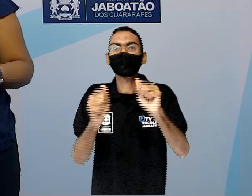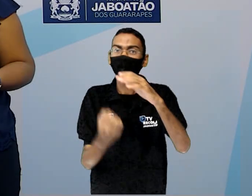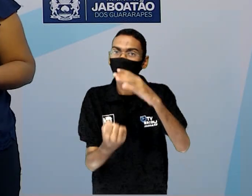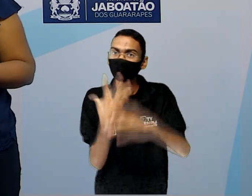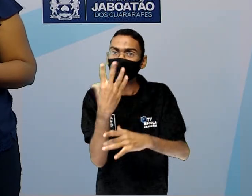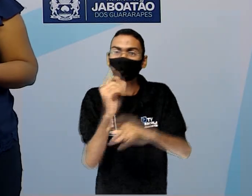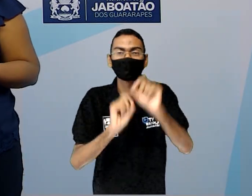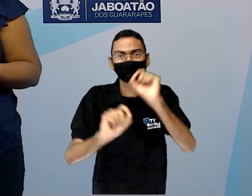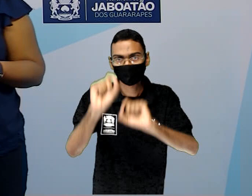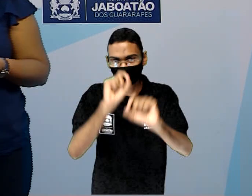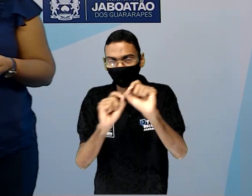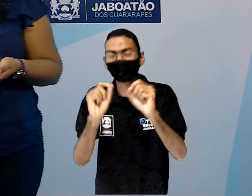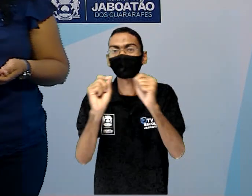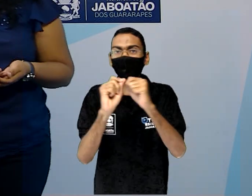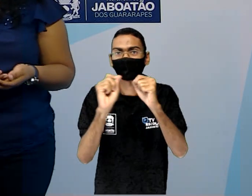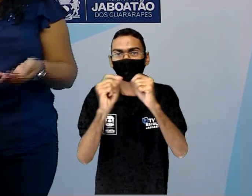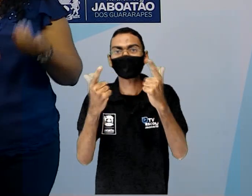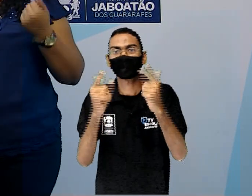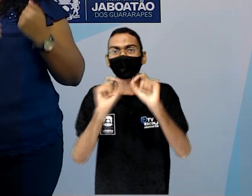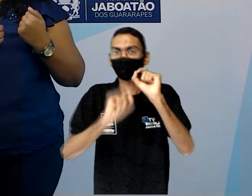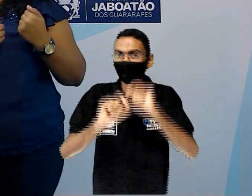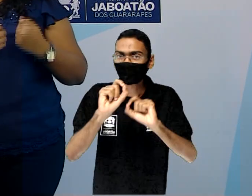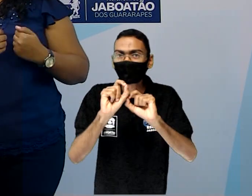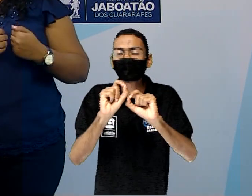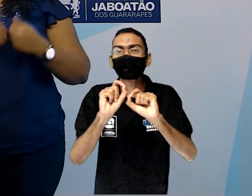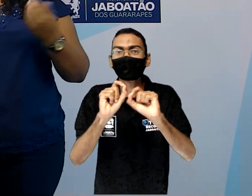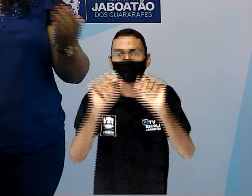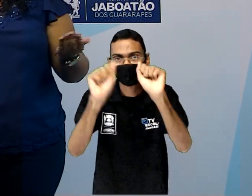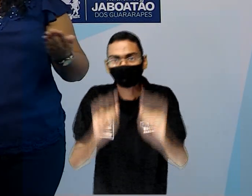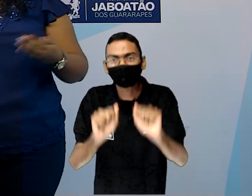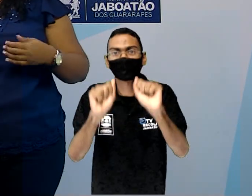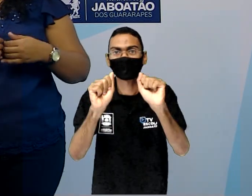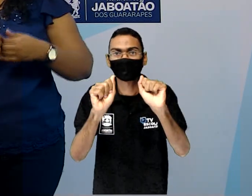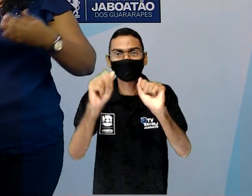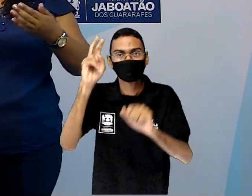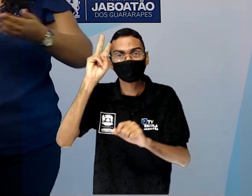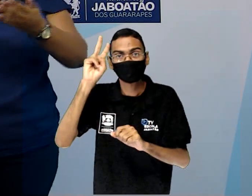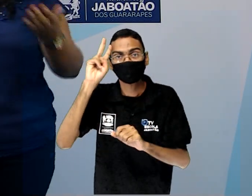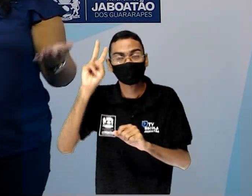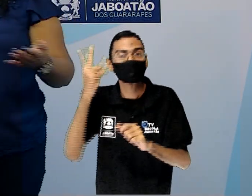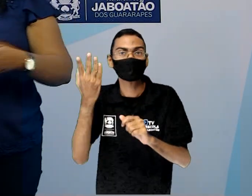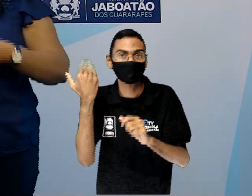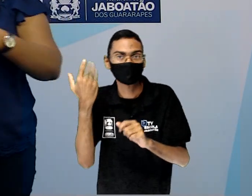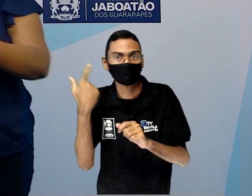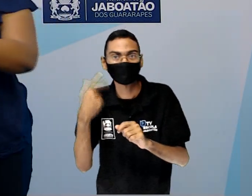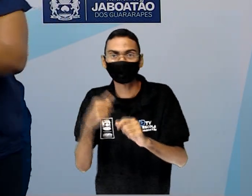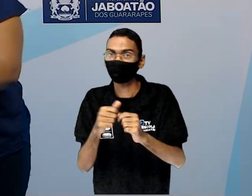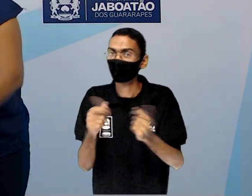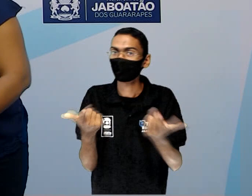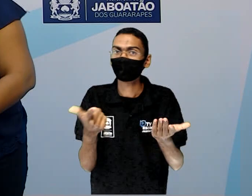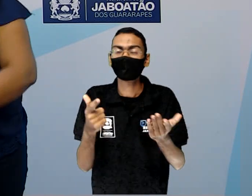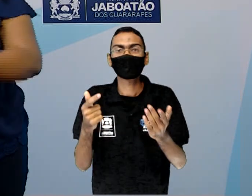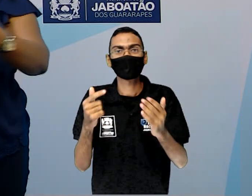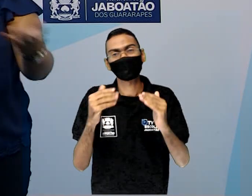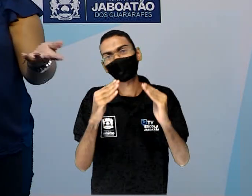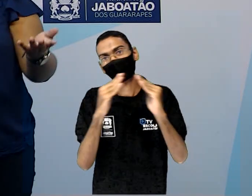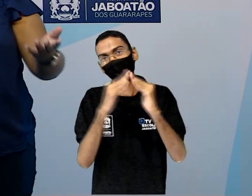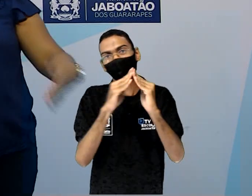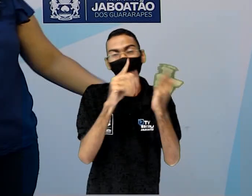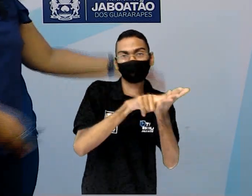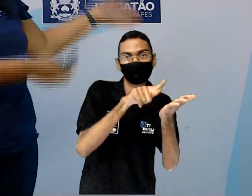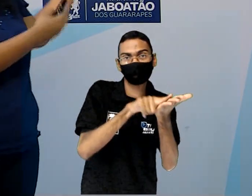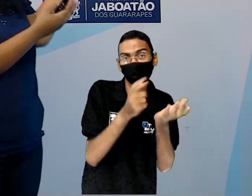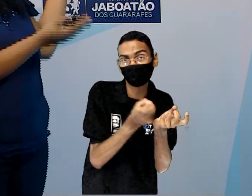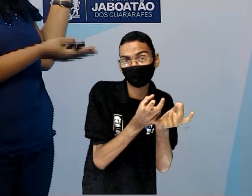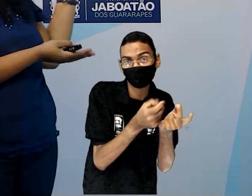novas formas de fazê-la. Como eu falei, na pré-história, não existia uma papelaria, vou ali comprar uma tinta, um pincel